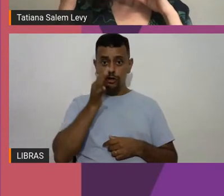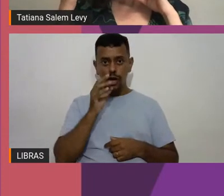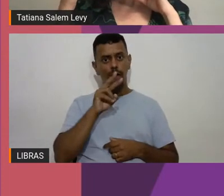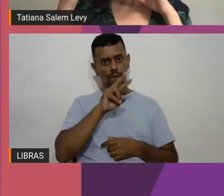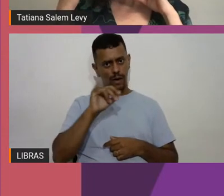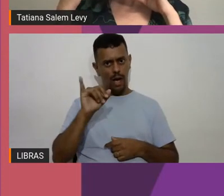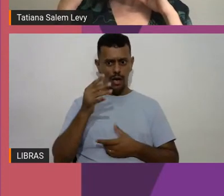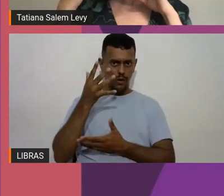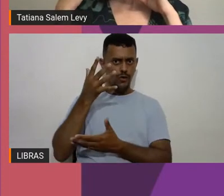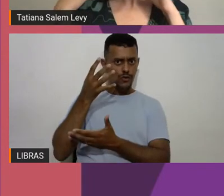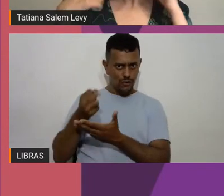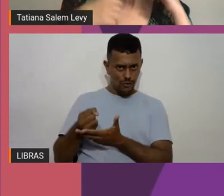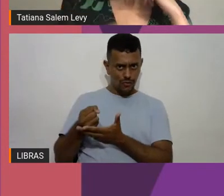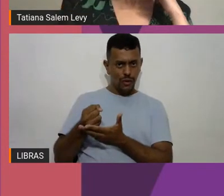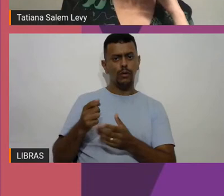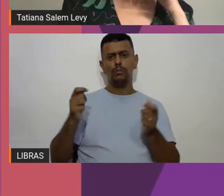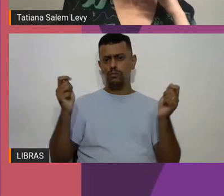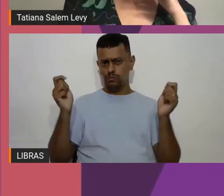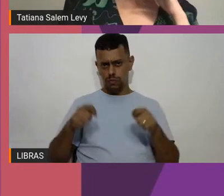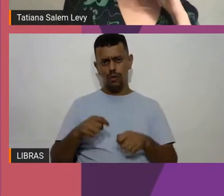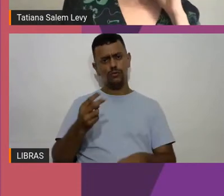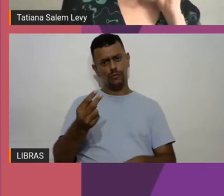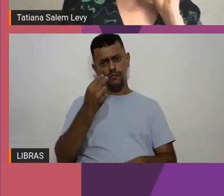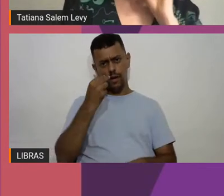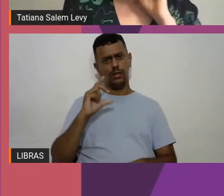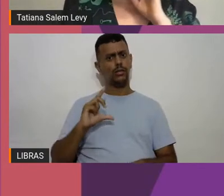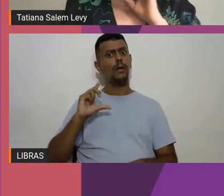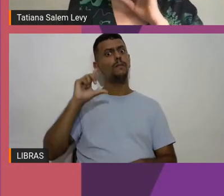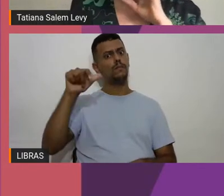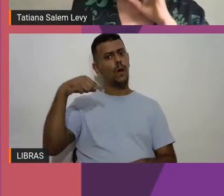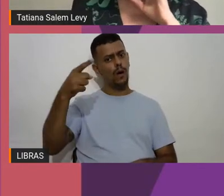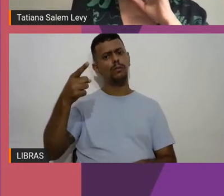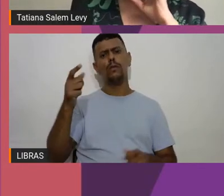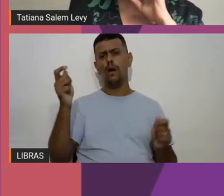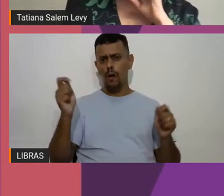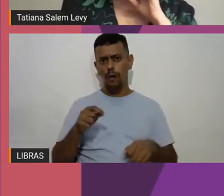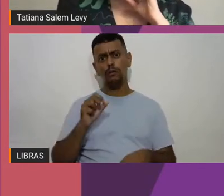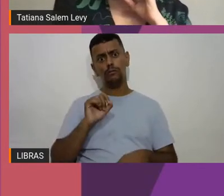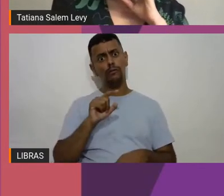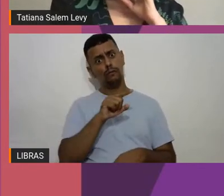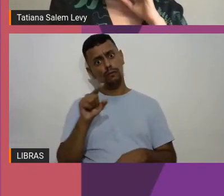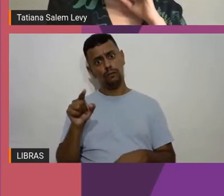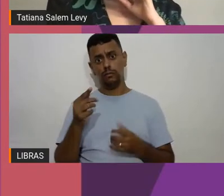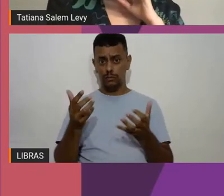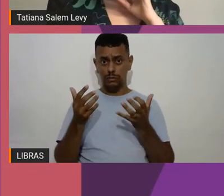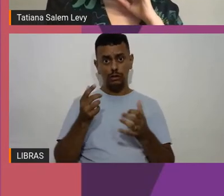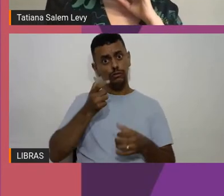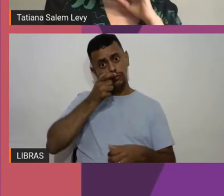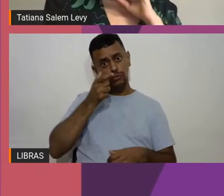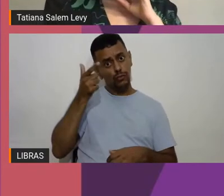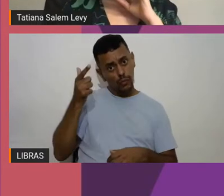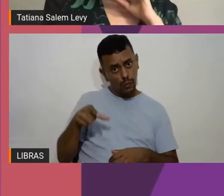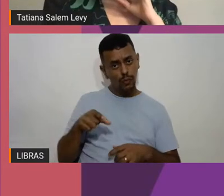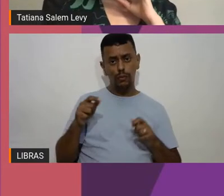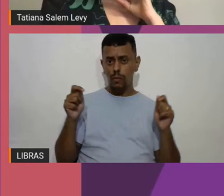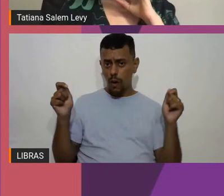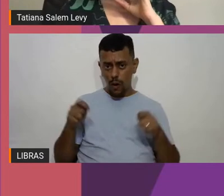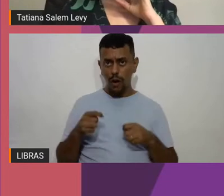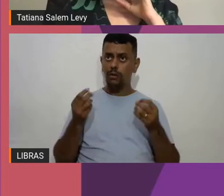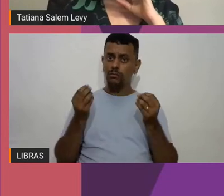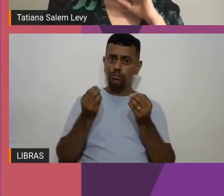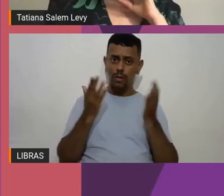ver posteriormente Então quem perdeu um pedaço ou quem quiser rever e pode indicar para os